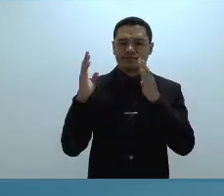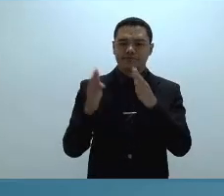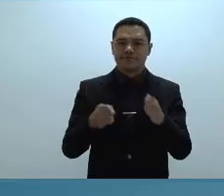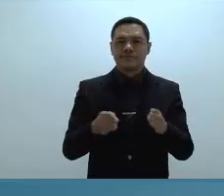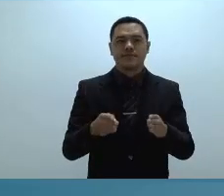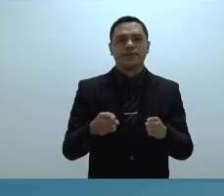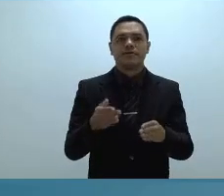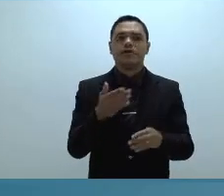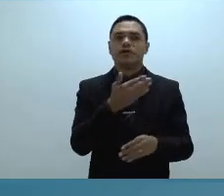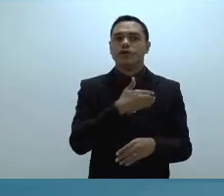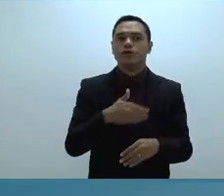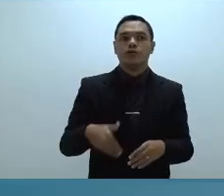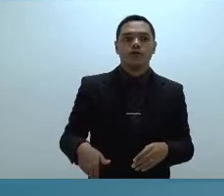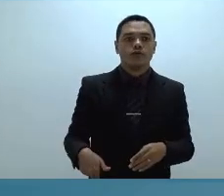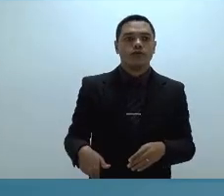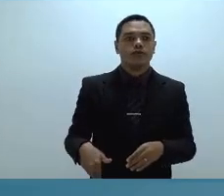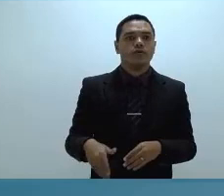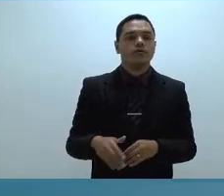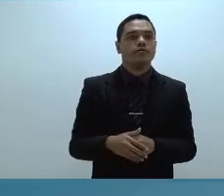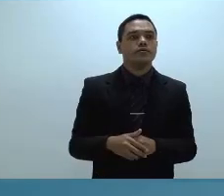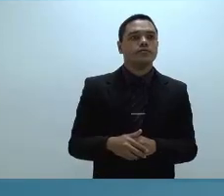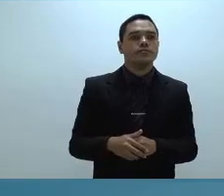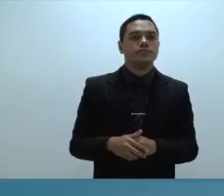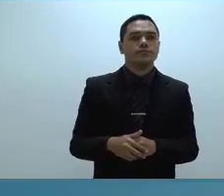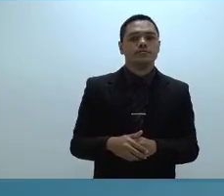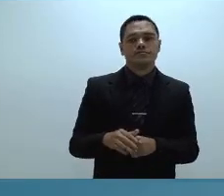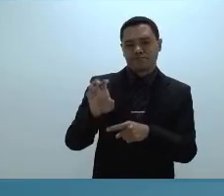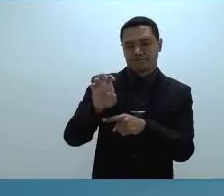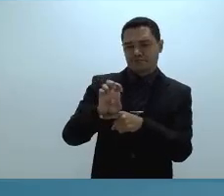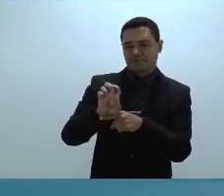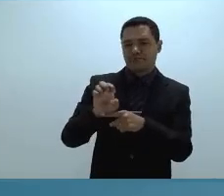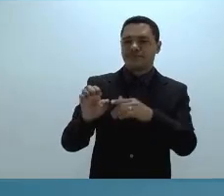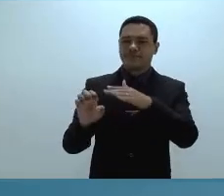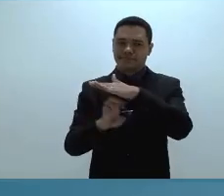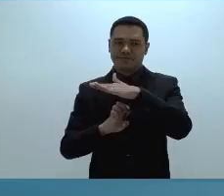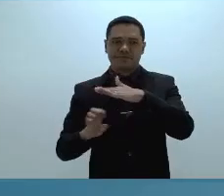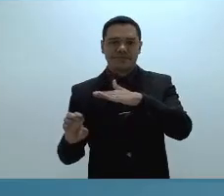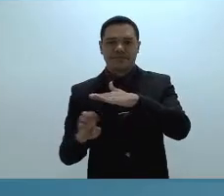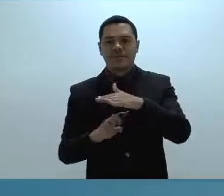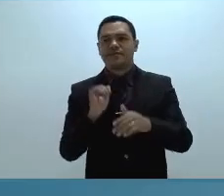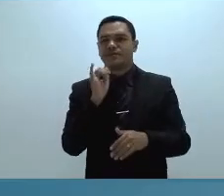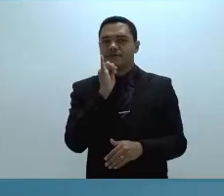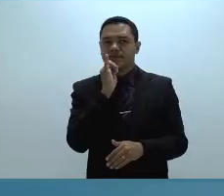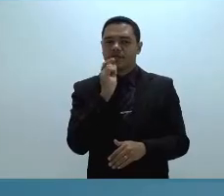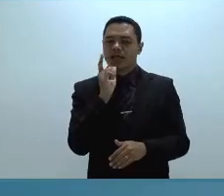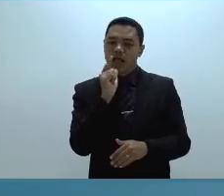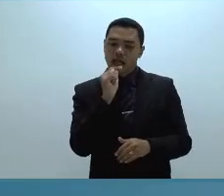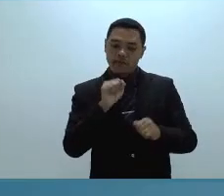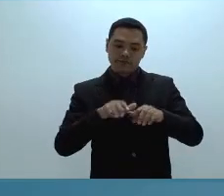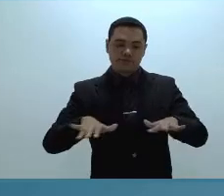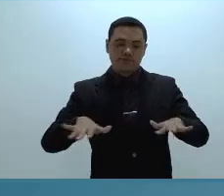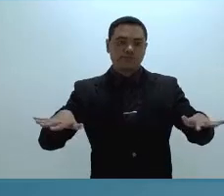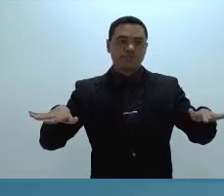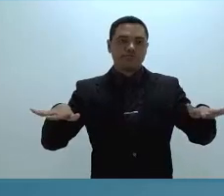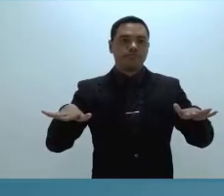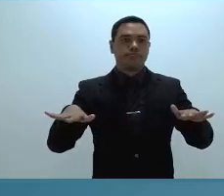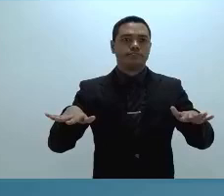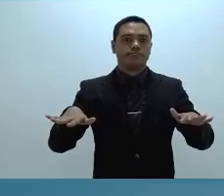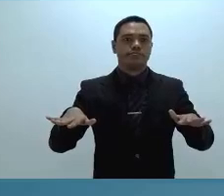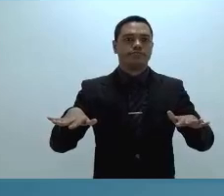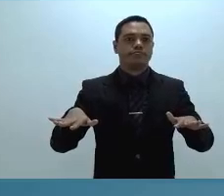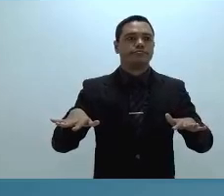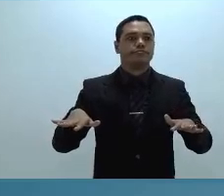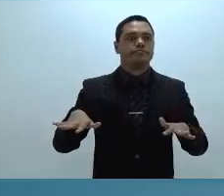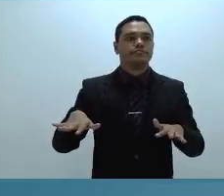constitucionalmente definidos como bens estatais, por exemplo, os potenciais de energia hidráulica nos termos do artigo 20, inciso 8º da